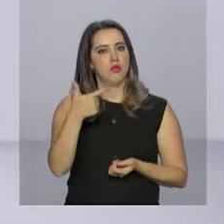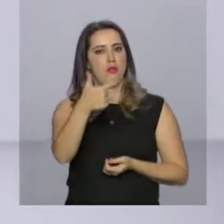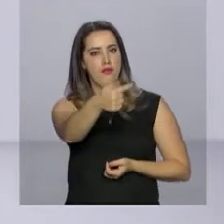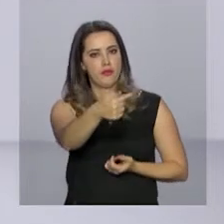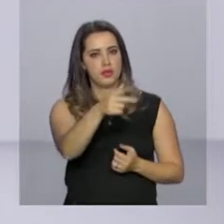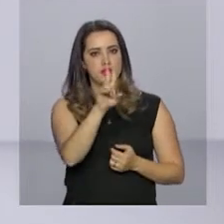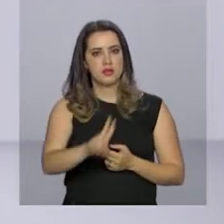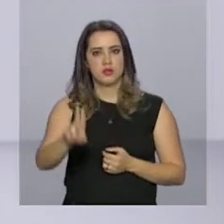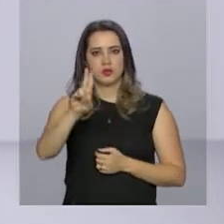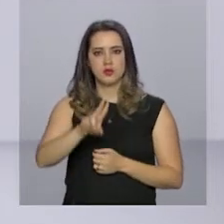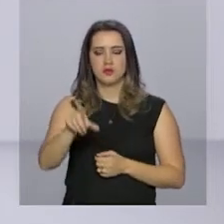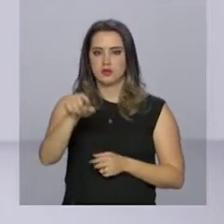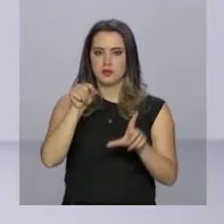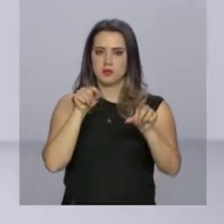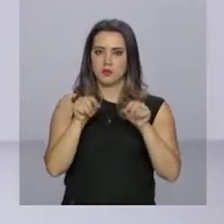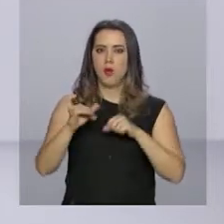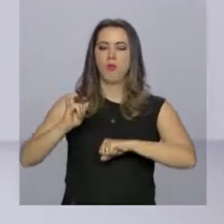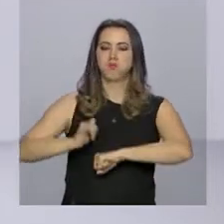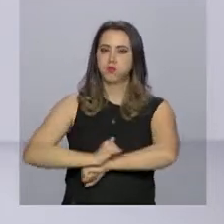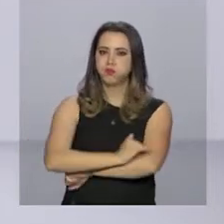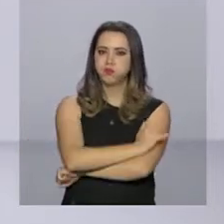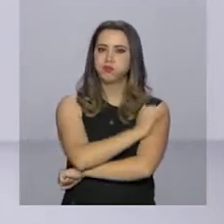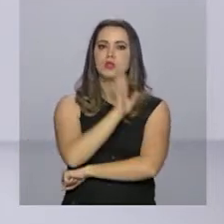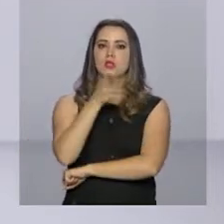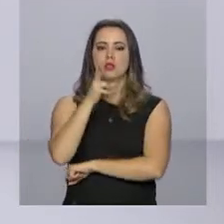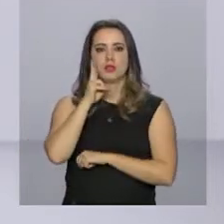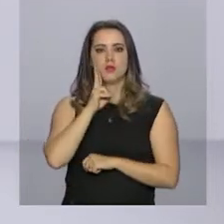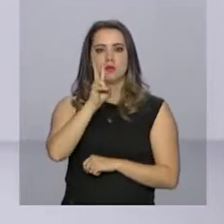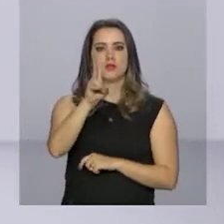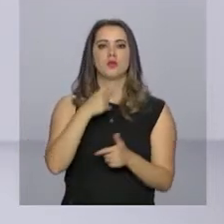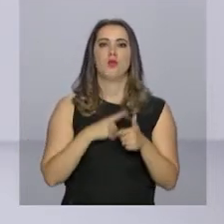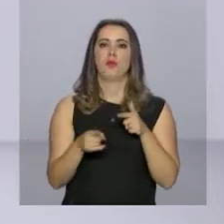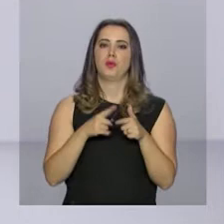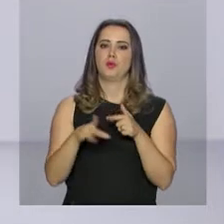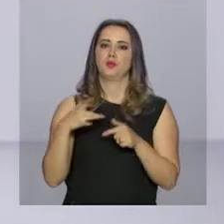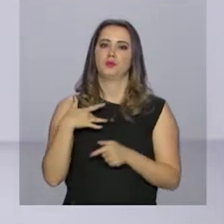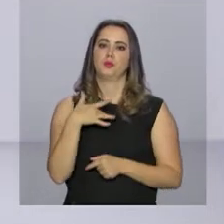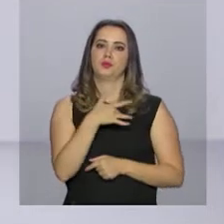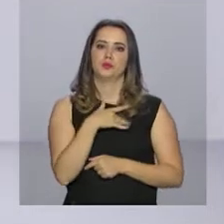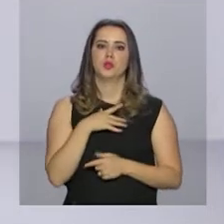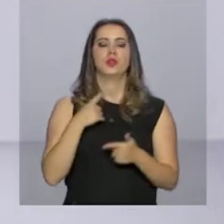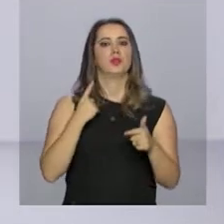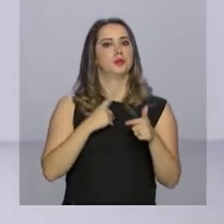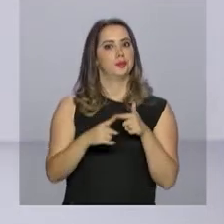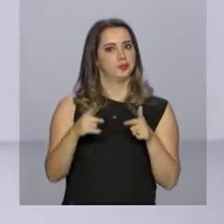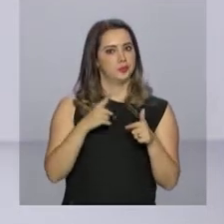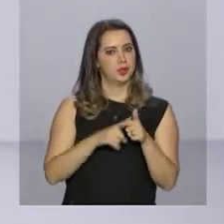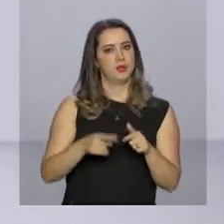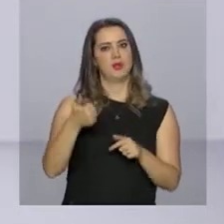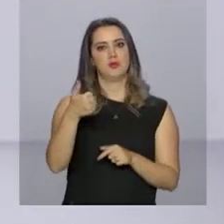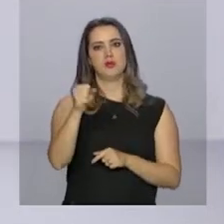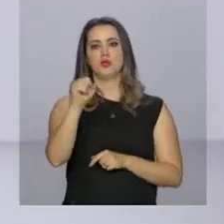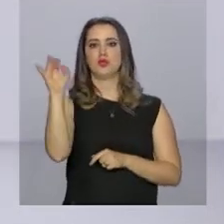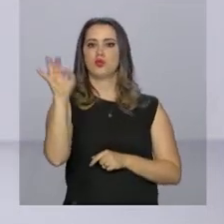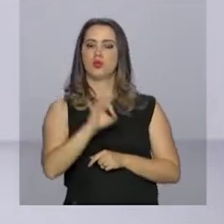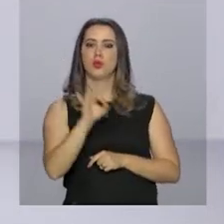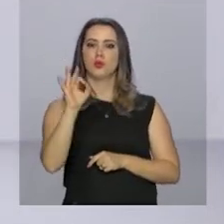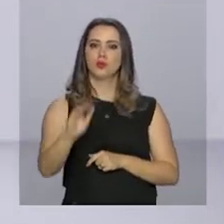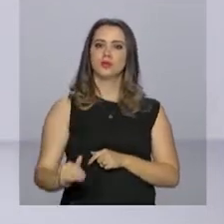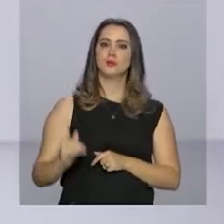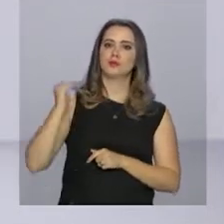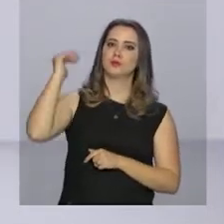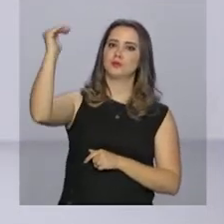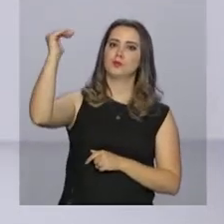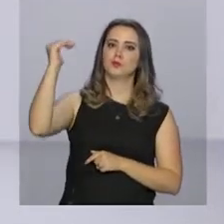universidades serão selecionadas. A obesidade já é considerada um problema de saúde pública e afeta 18% dos